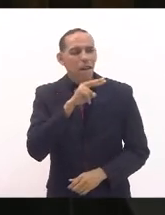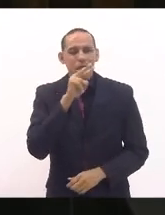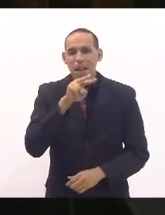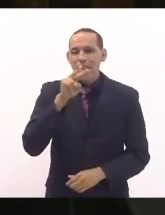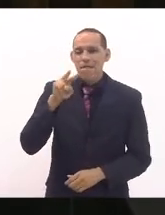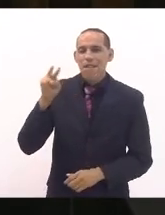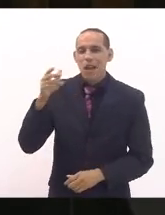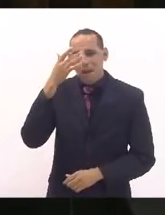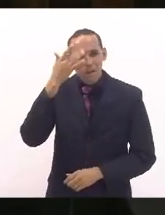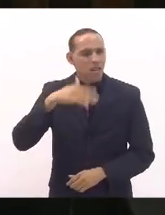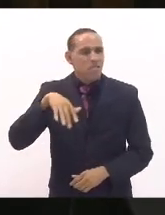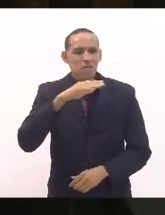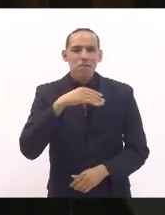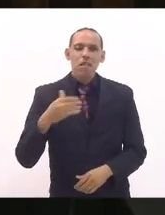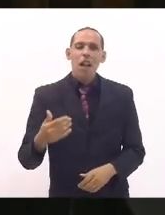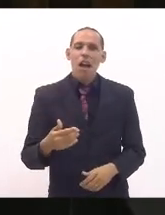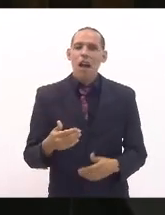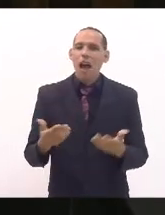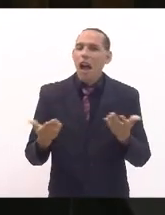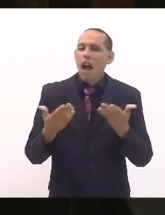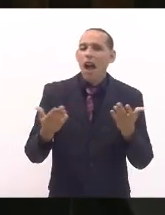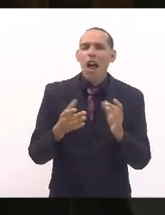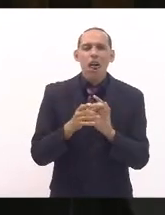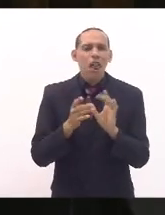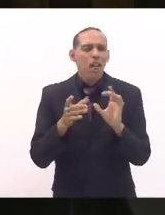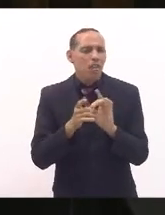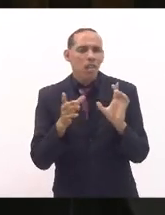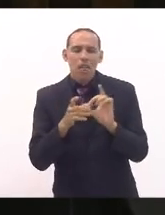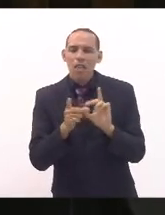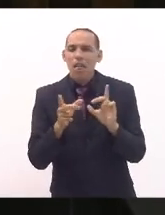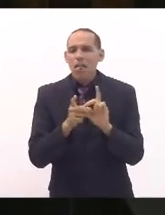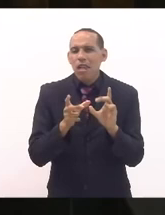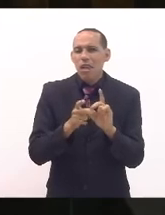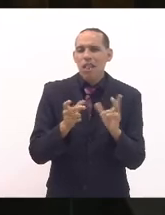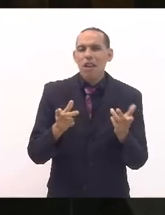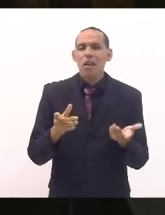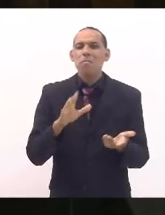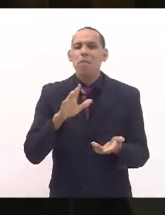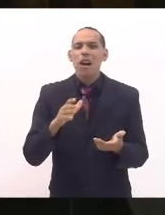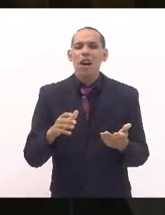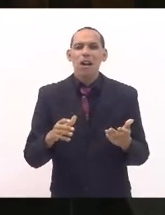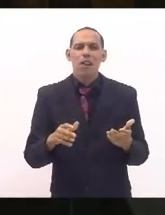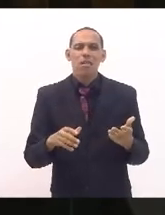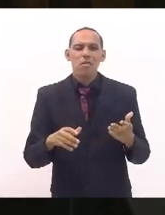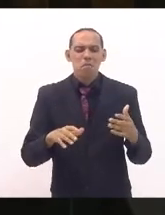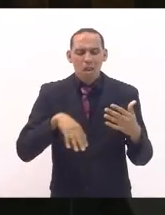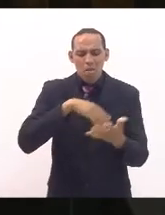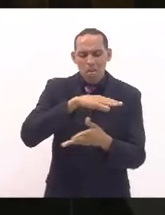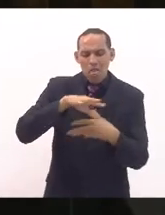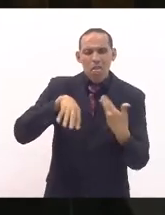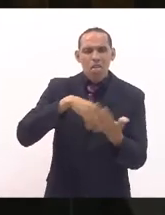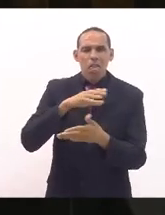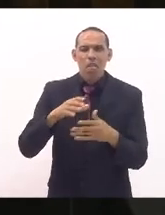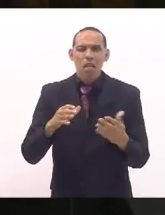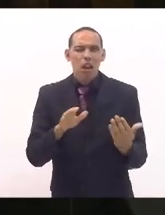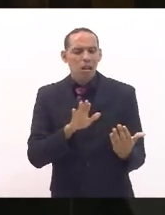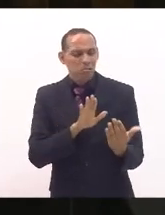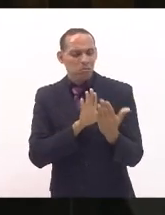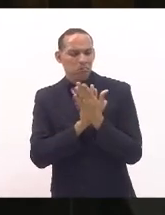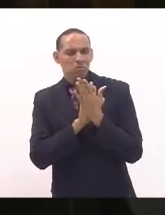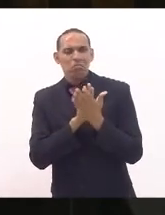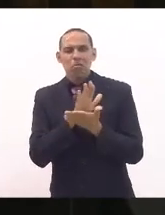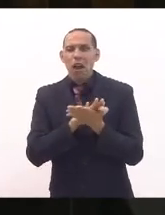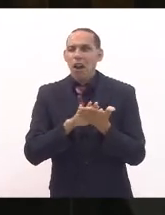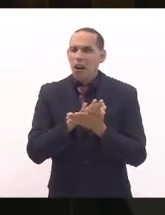uma papagaiada. Agora é livre a democracia, mas fazendo uma papagaiada. E, mas assim, não me afronta absolutamente nada,